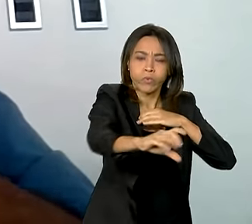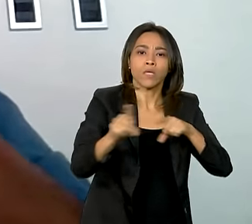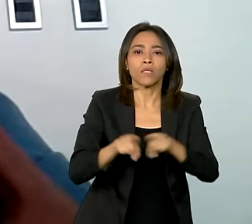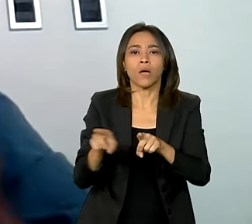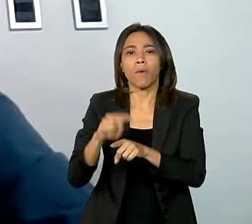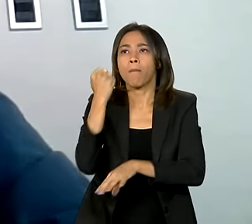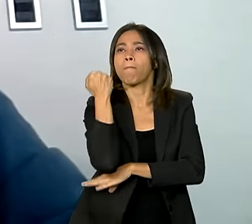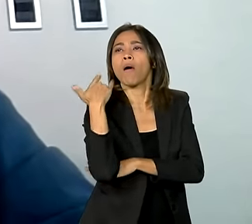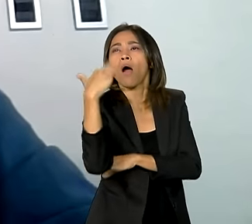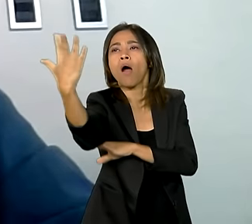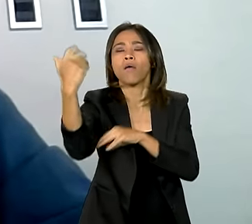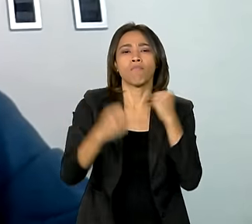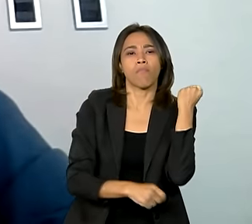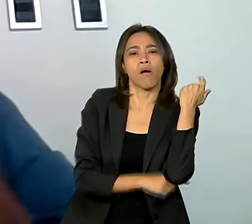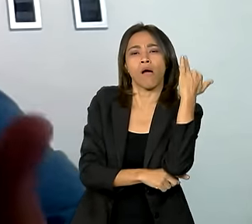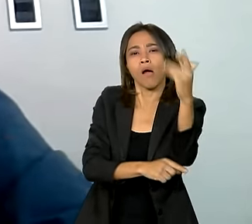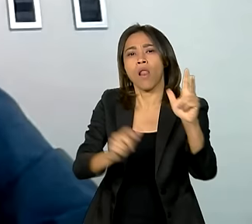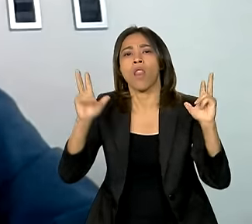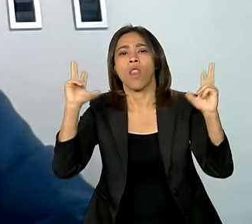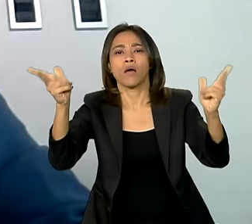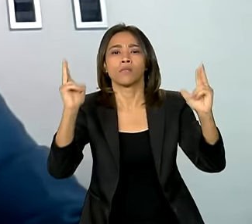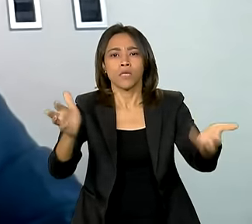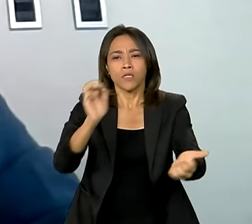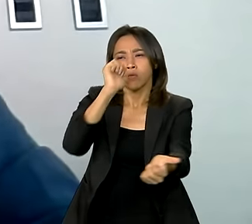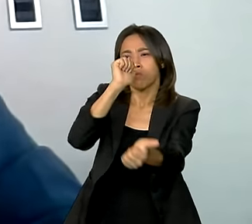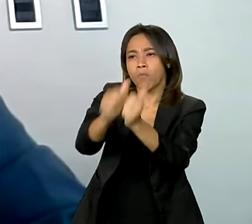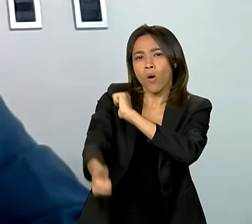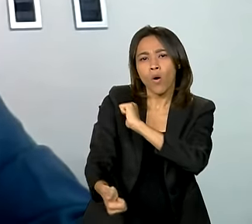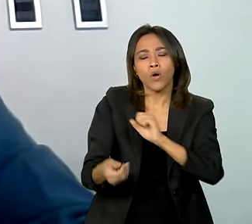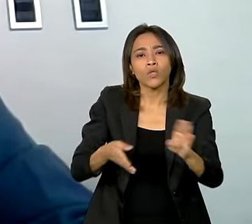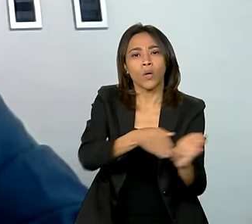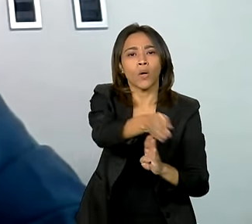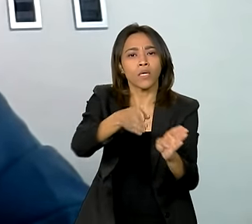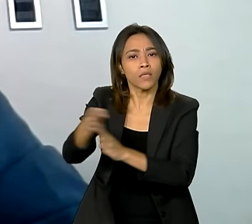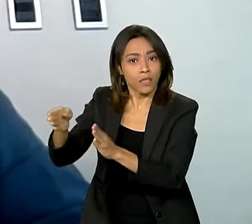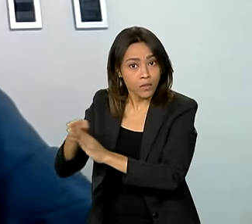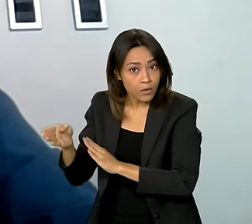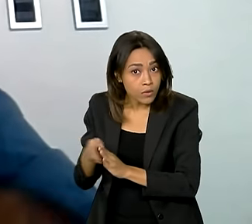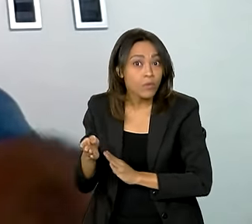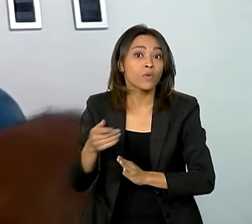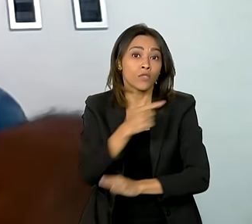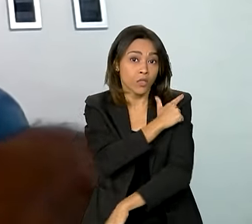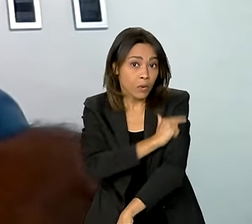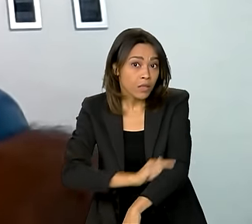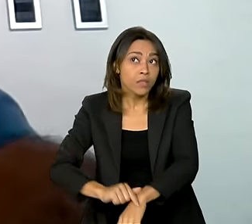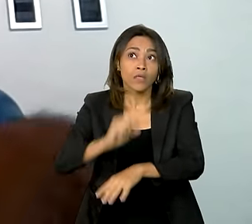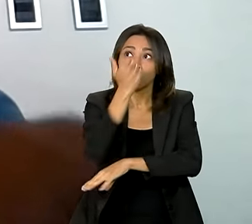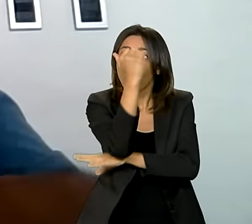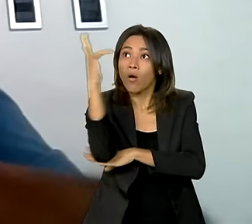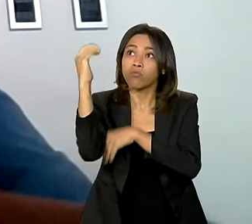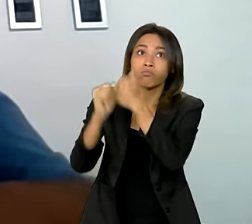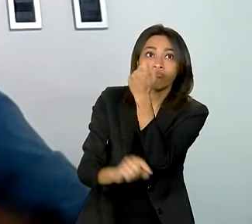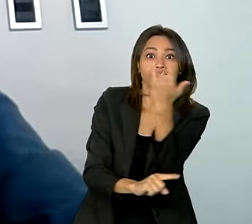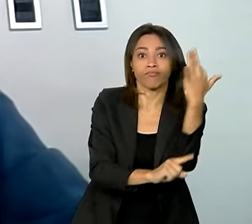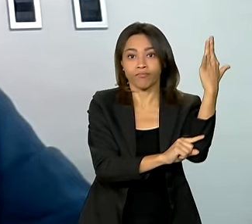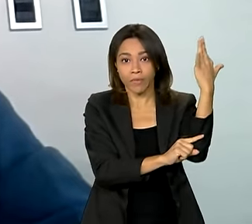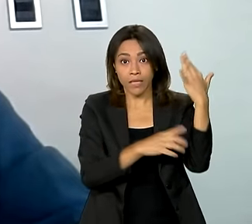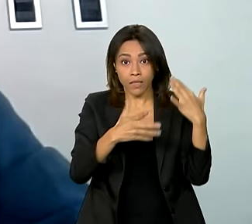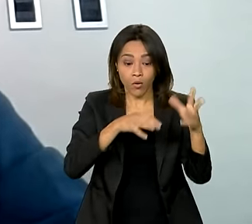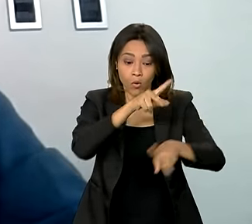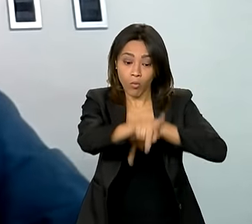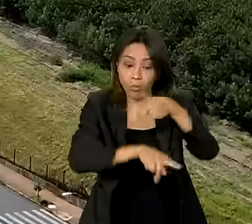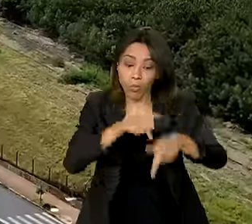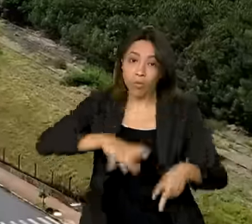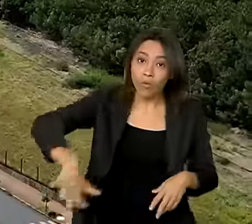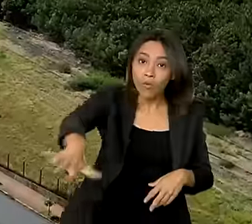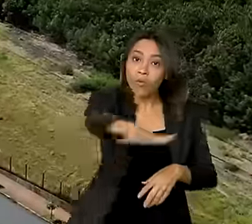equipamentos de lazer, esporte, educação ambiental também que é fundamental. Então a população de Araraquara vai